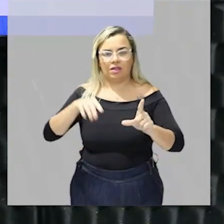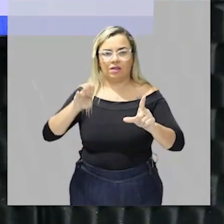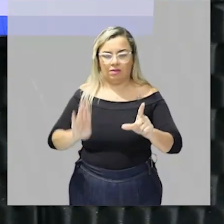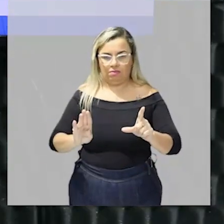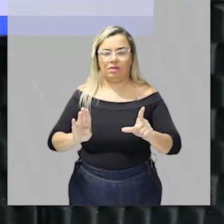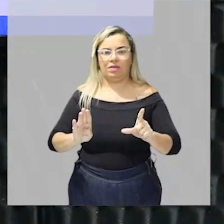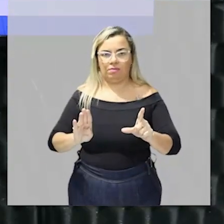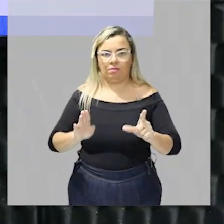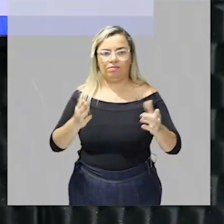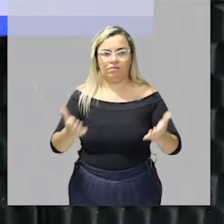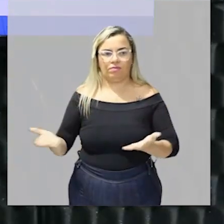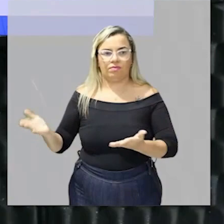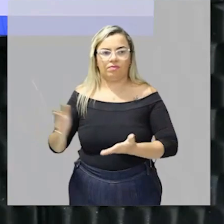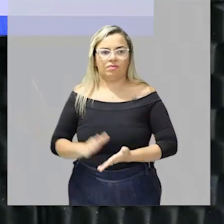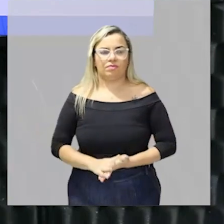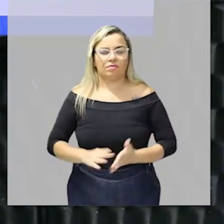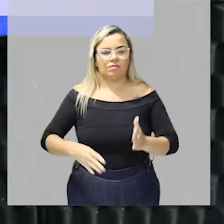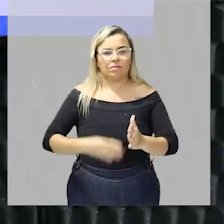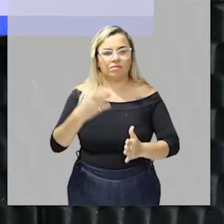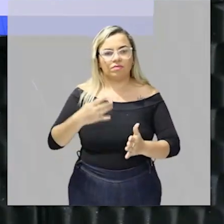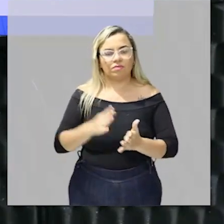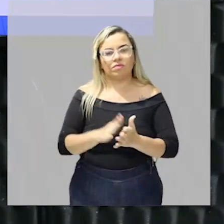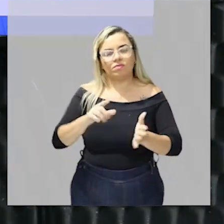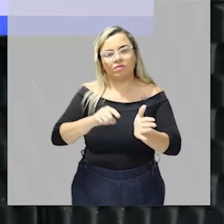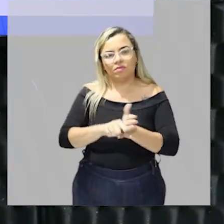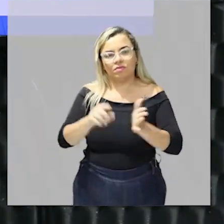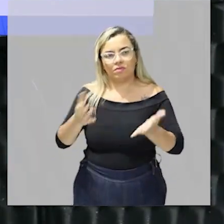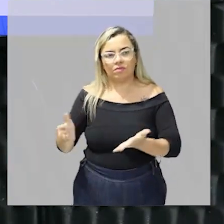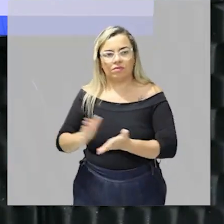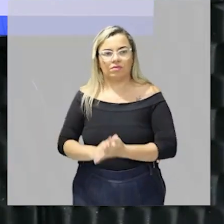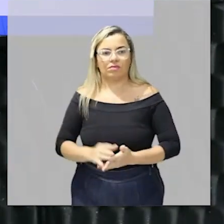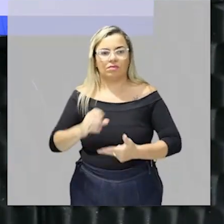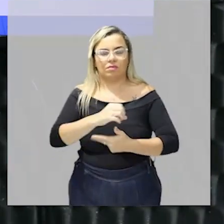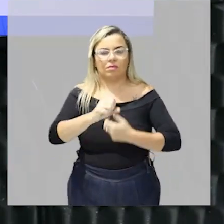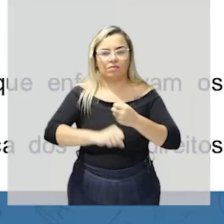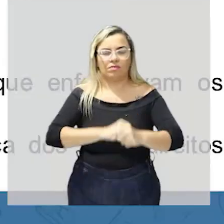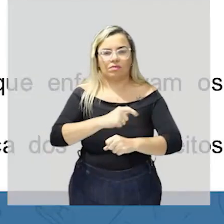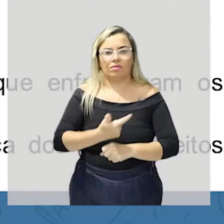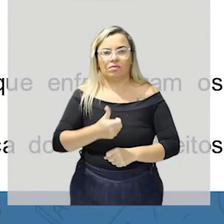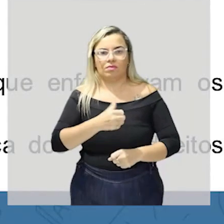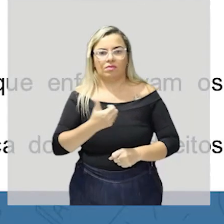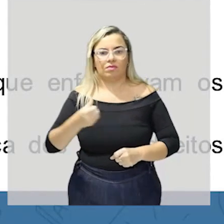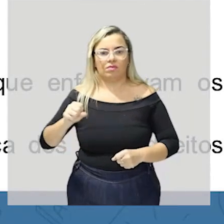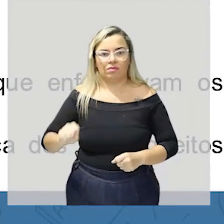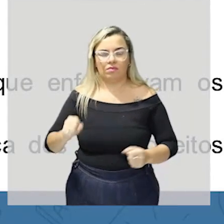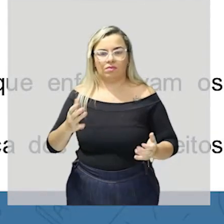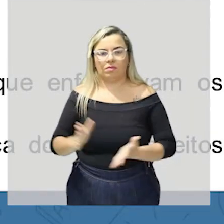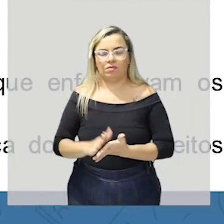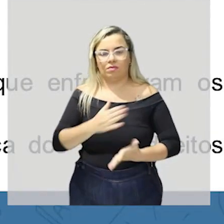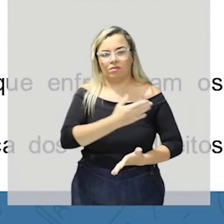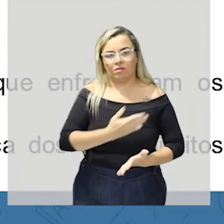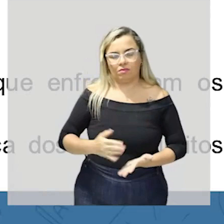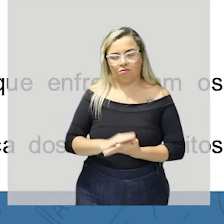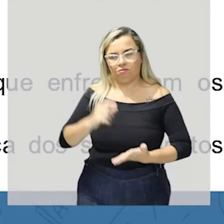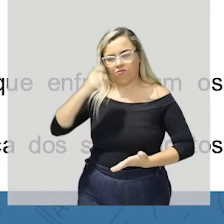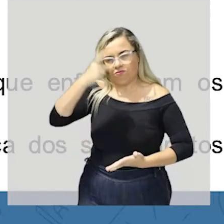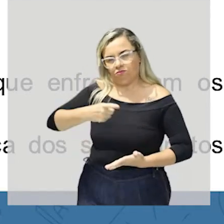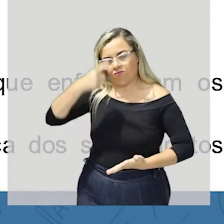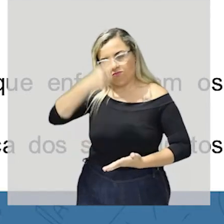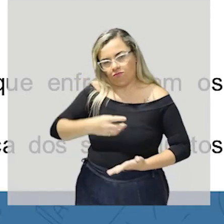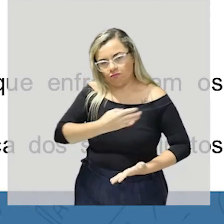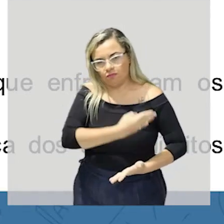o quarto item questão, caiu no Enem 2018 e fala o seguinte: os regimes totalitários, e